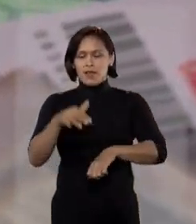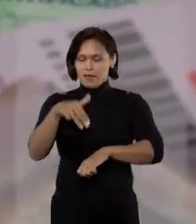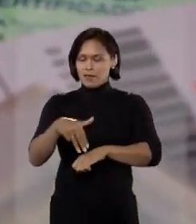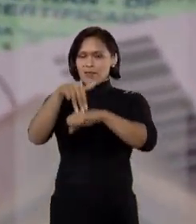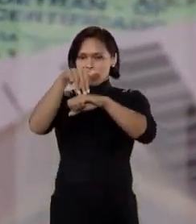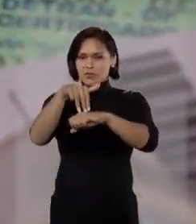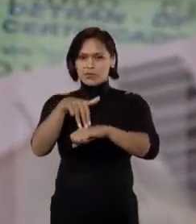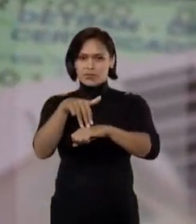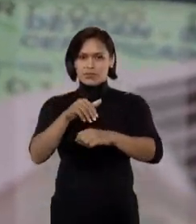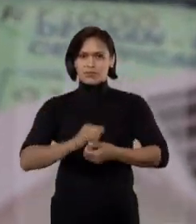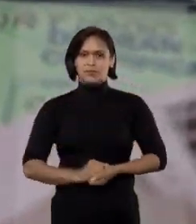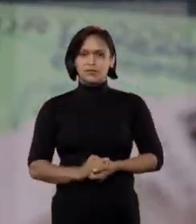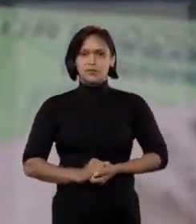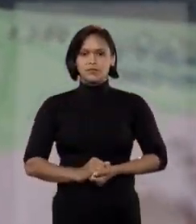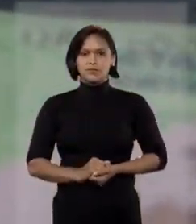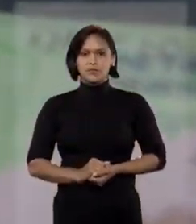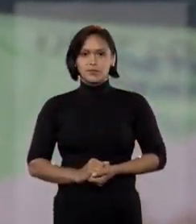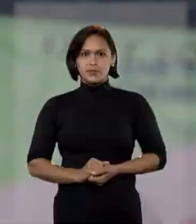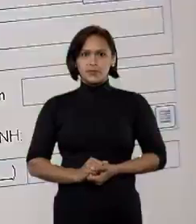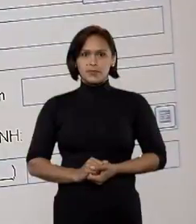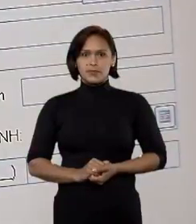a magistratura.